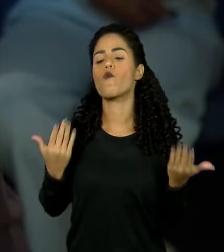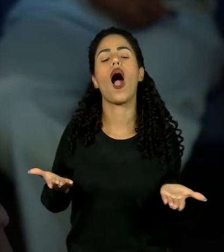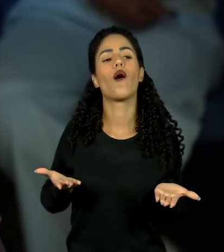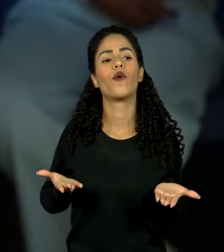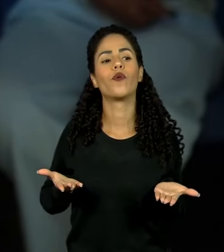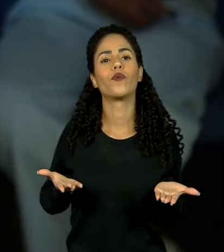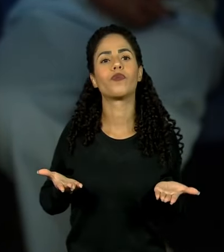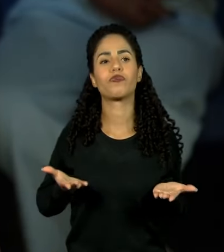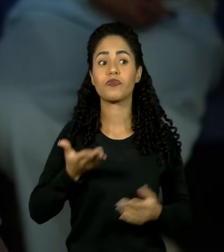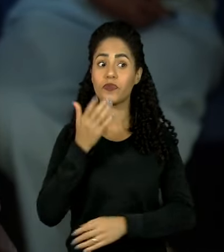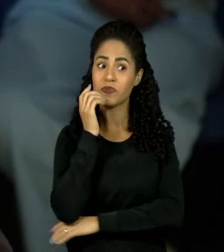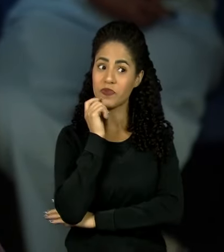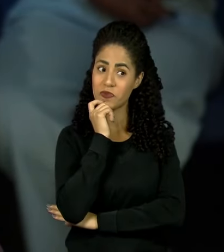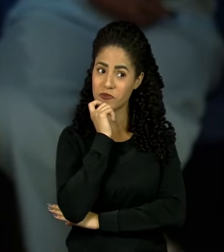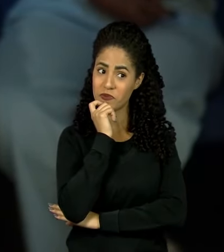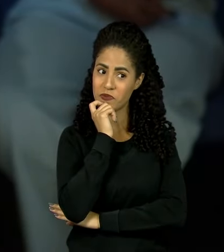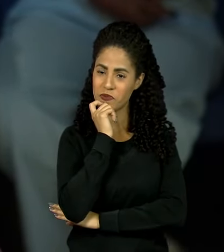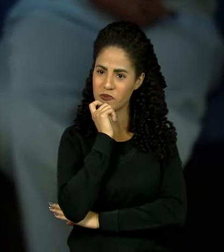Copacabana